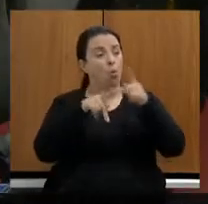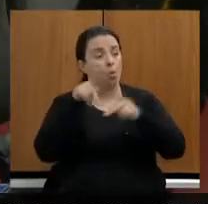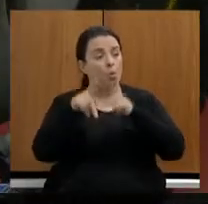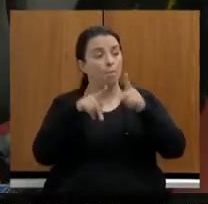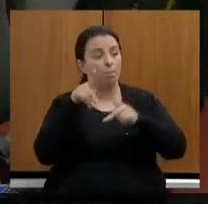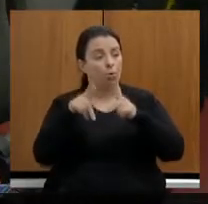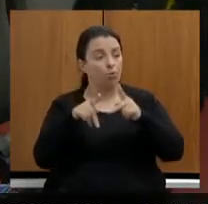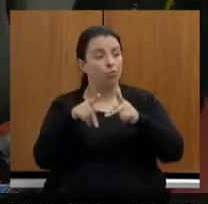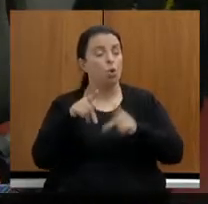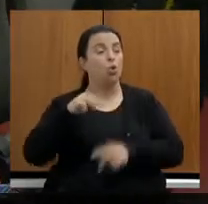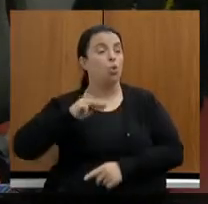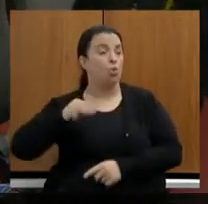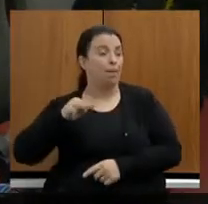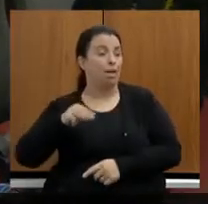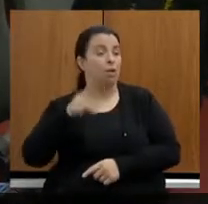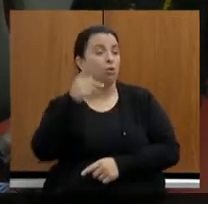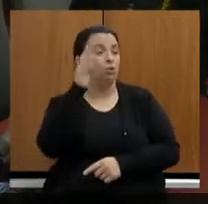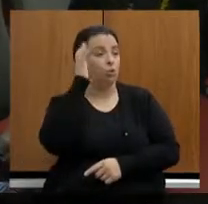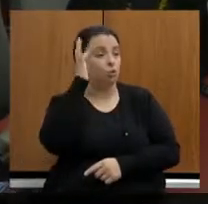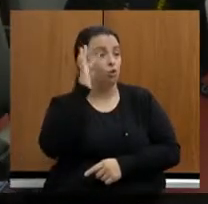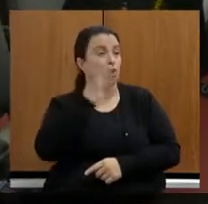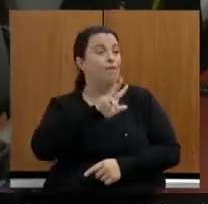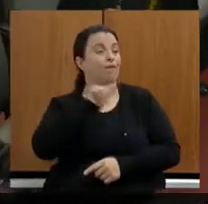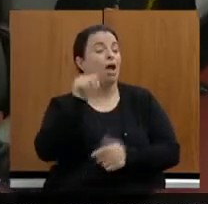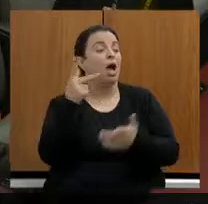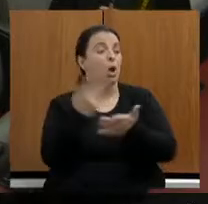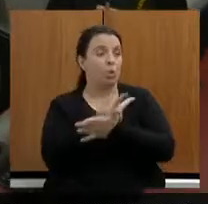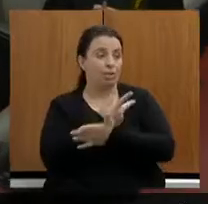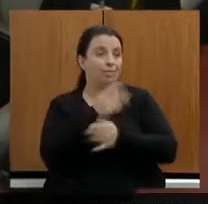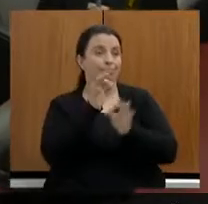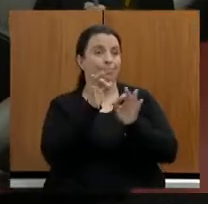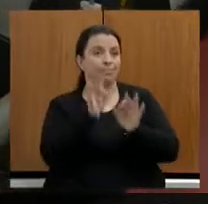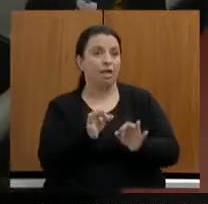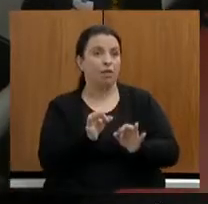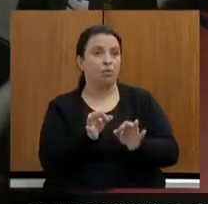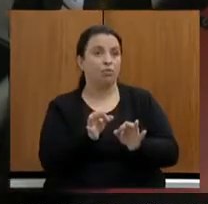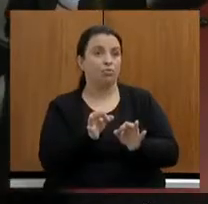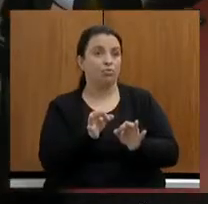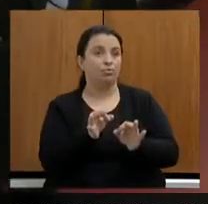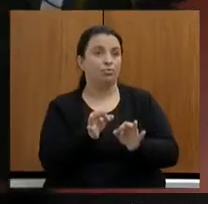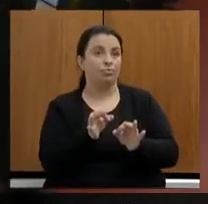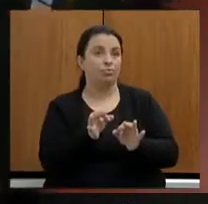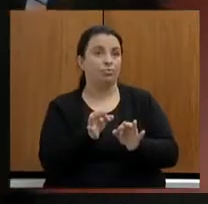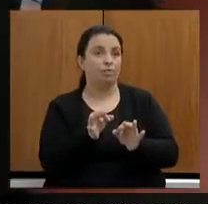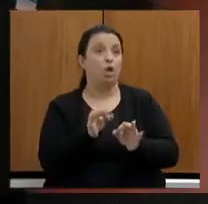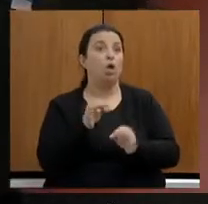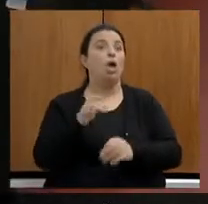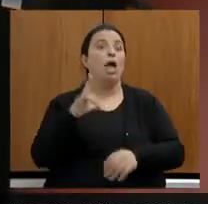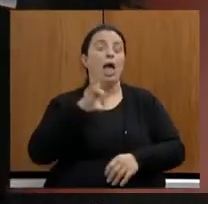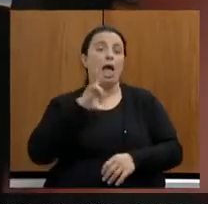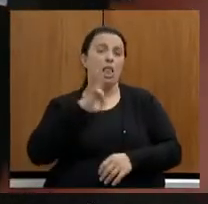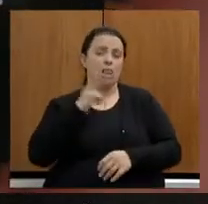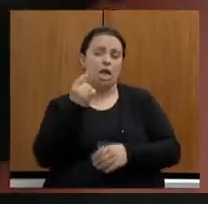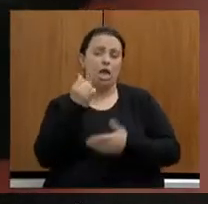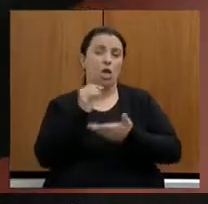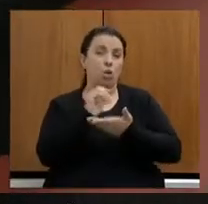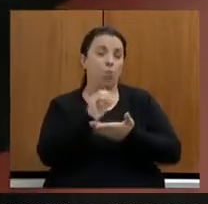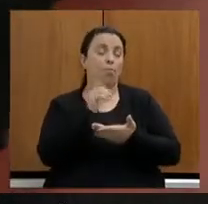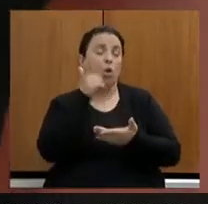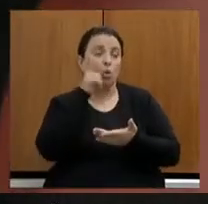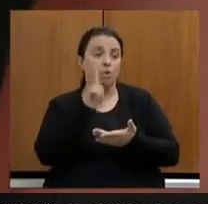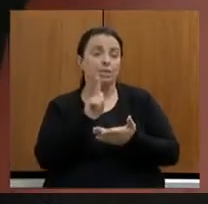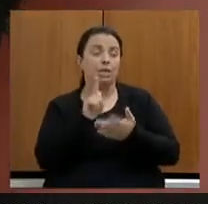nós temos recursos hoje e para fazer o ministro a obra do metrô de São Luís do